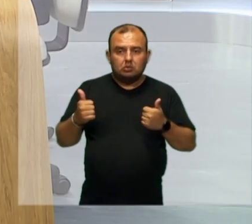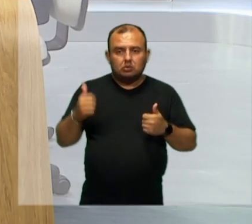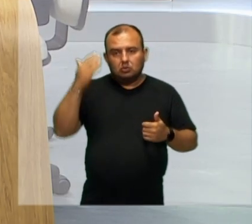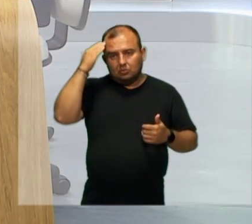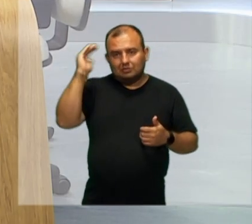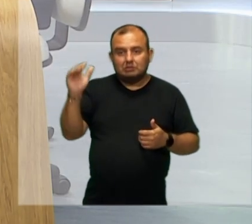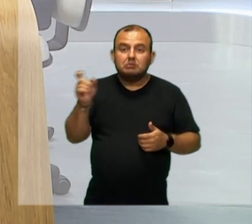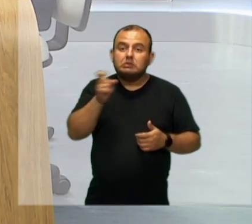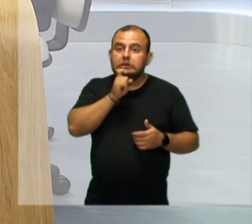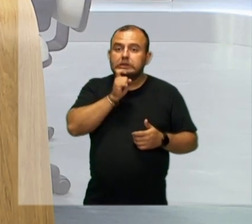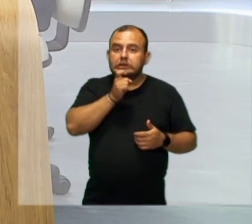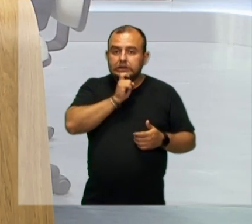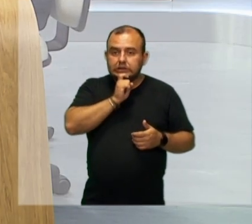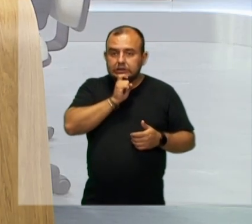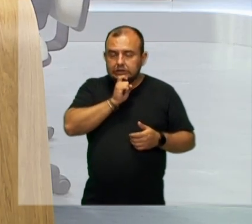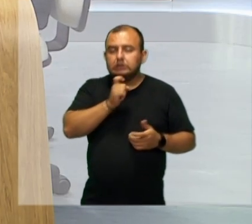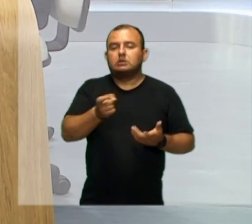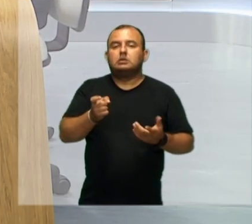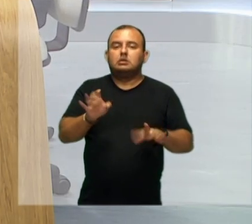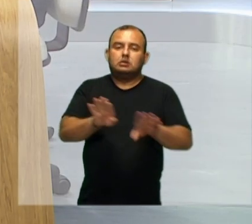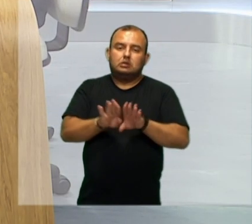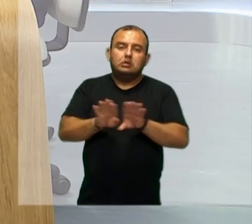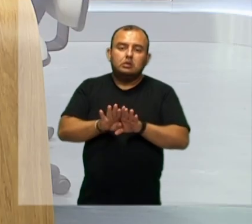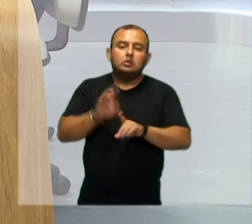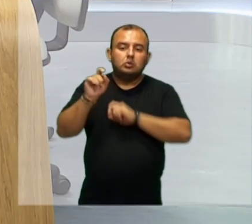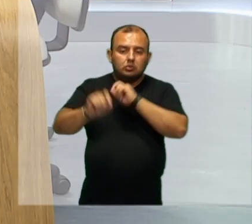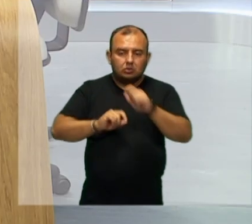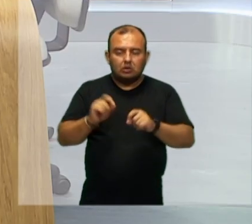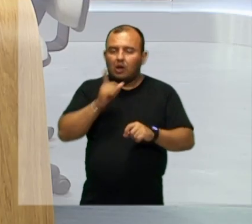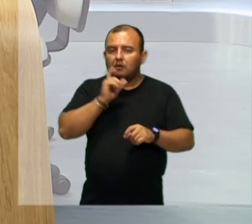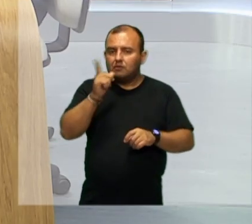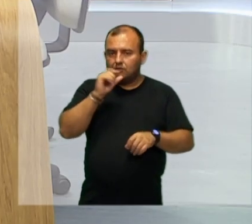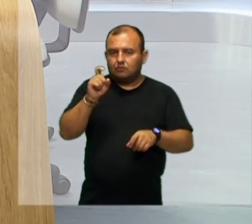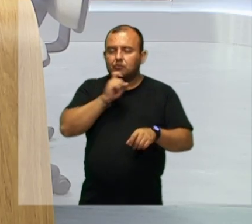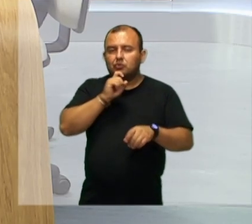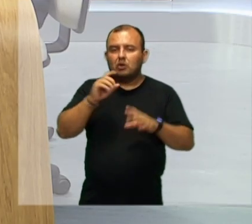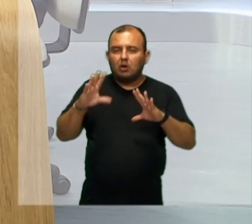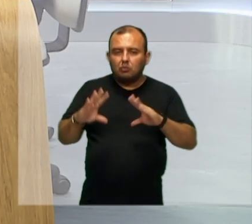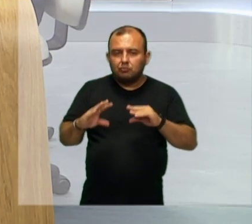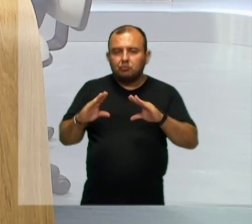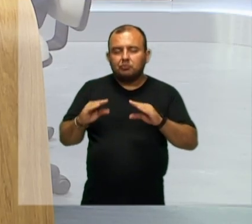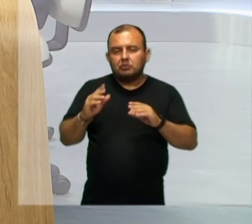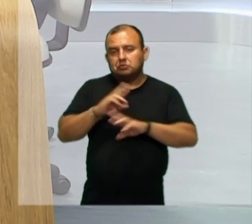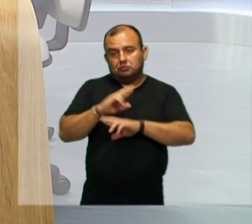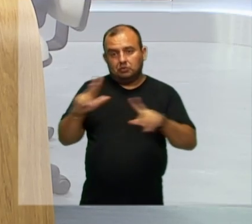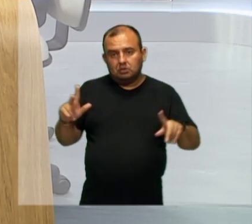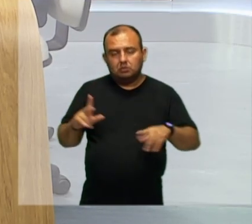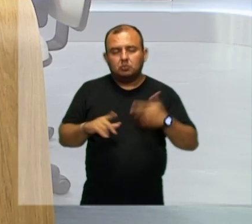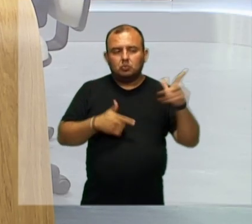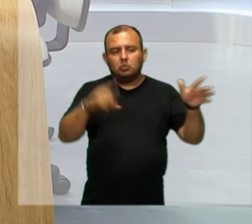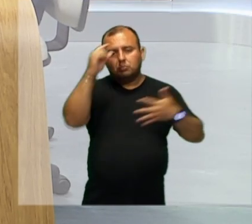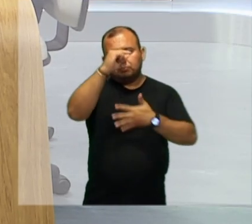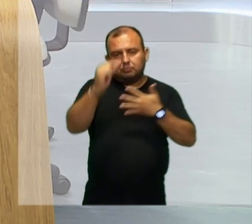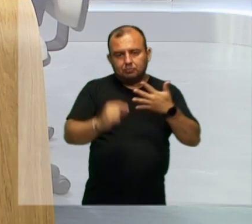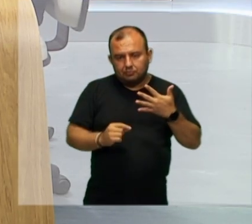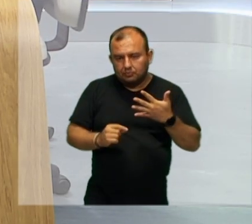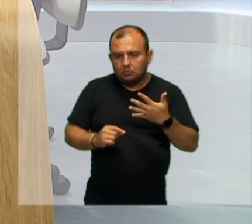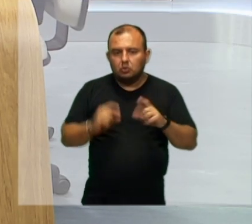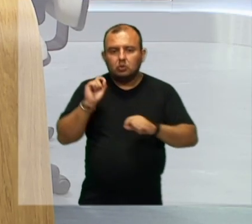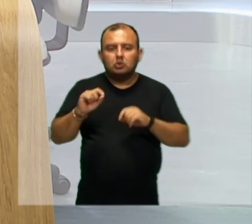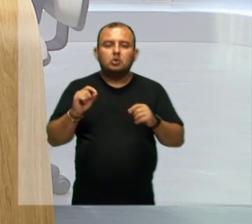é frio, então a densidade, por conta da água ser fria, é um pouco diferente, mas os outros critérios deixam